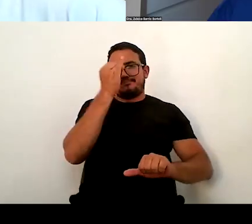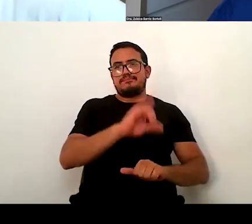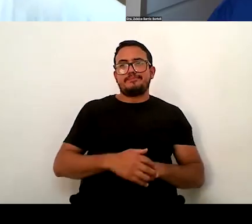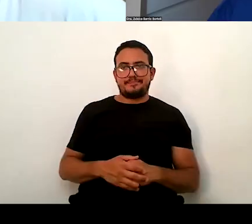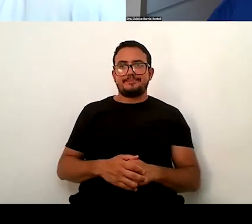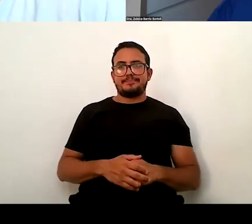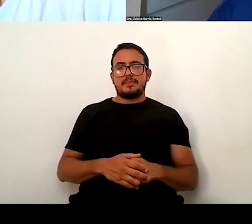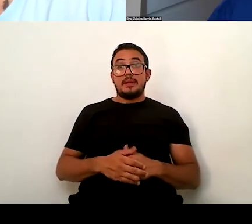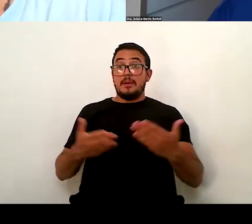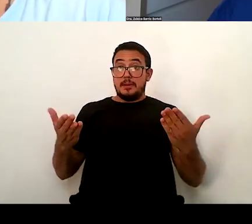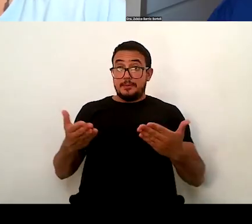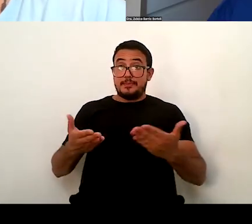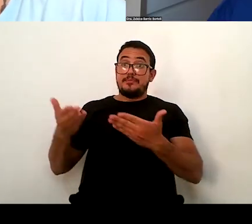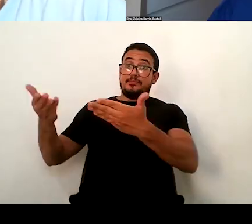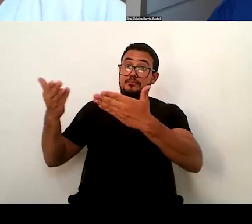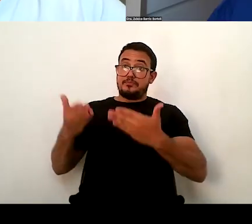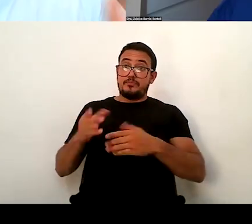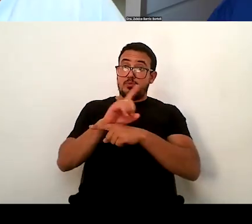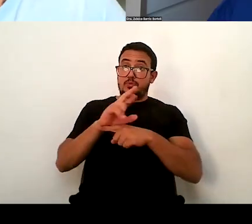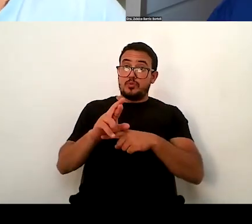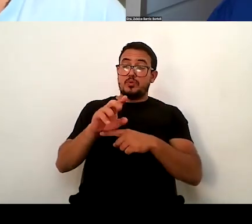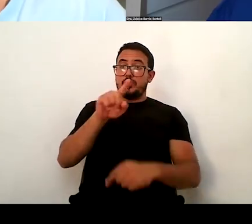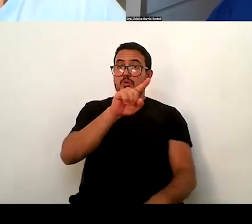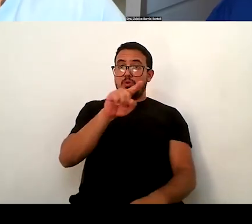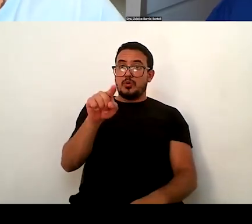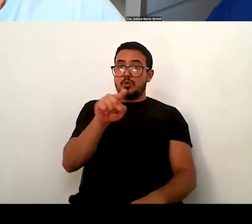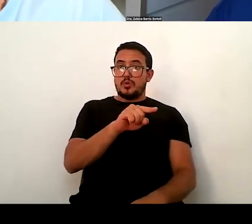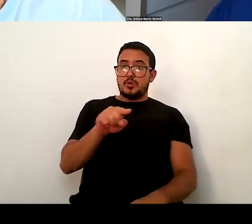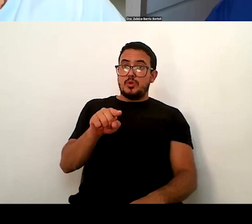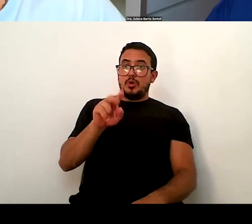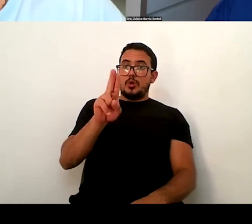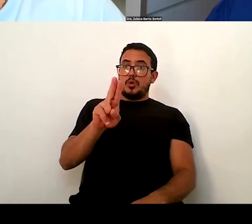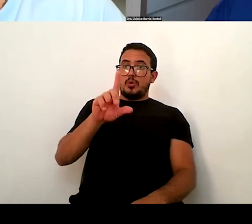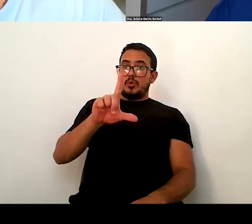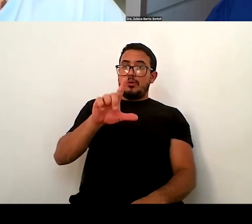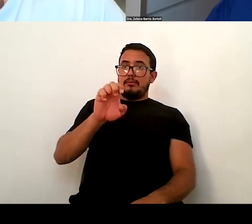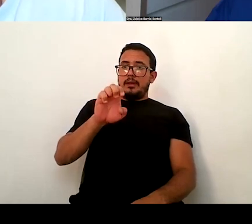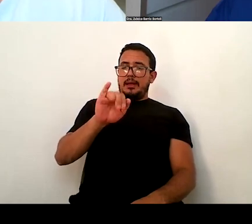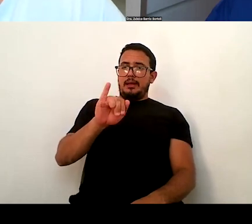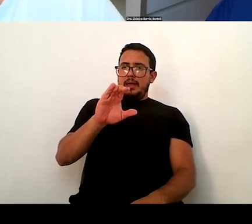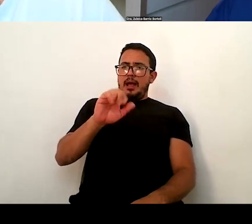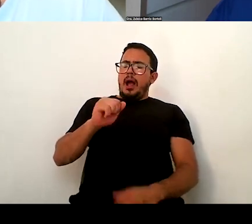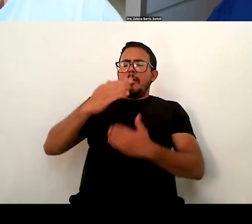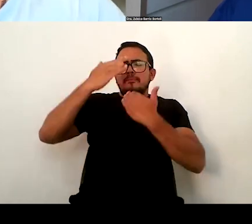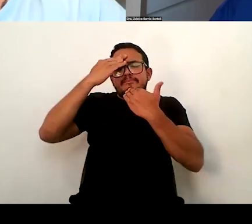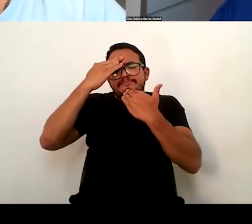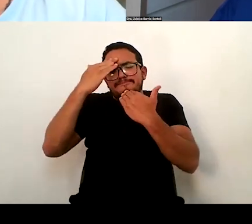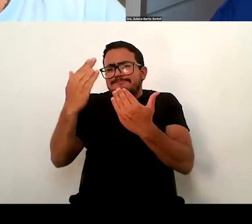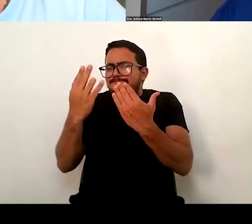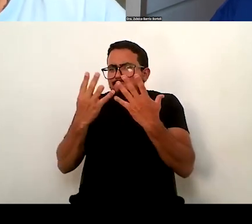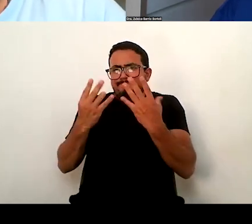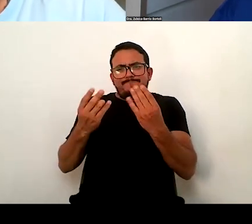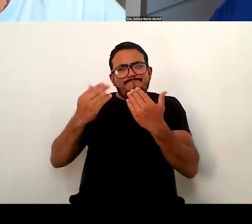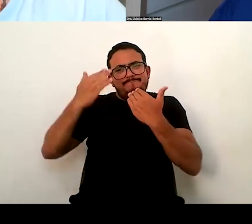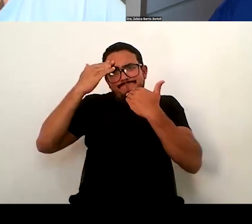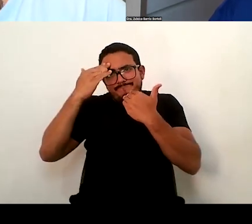convidamos a doutora Zuleika Barril Bartoli. Nós agradecemos muito pela presença, doutora, pelo tempo da senhora aqui